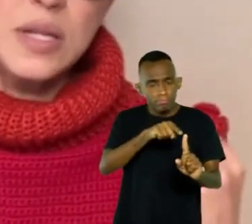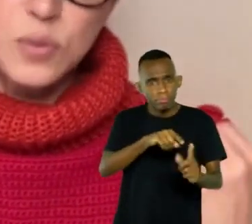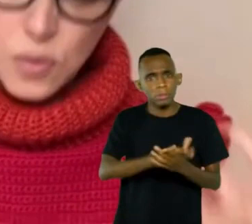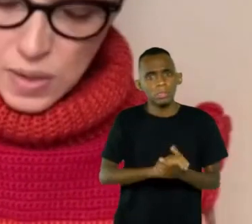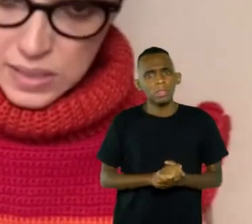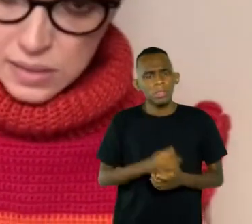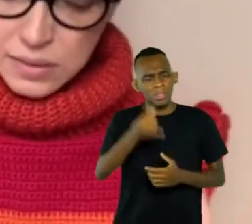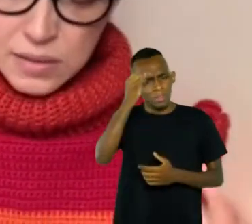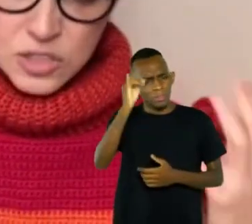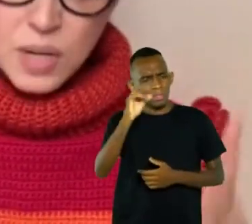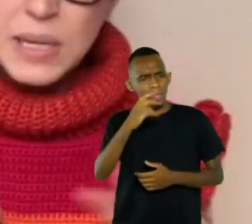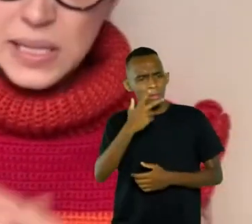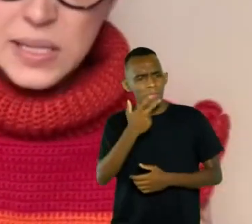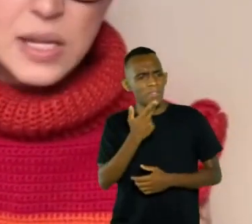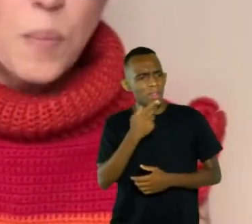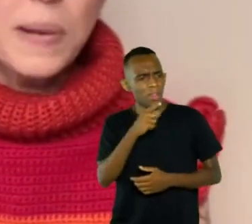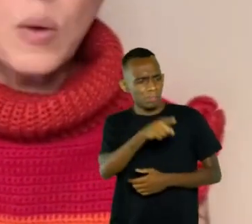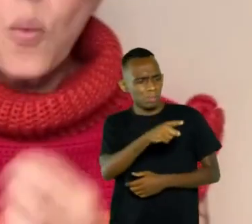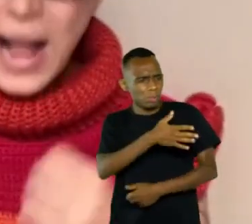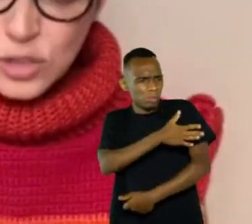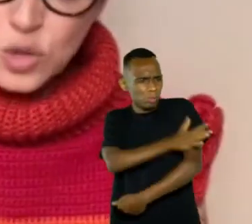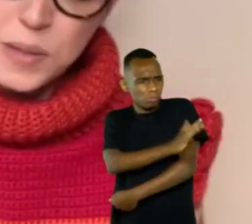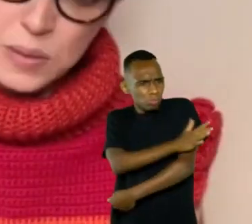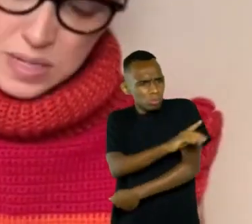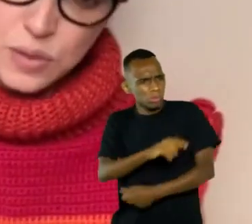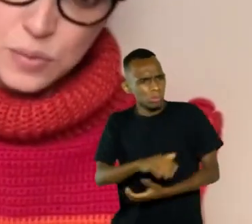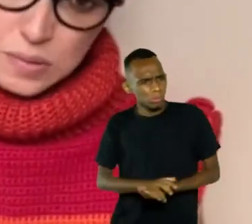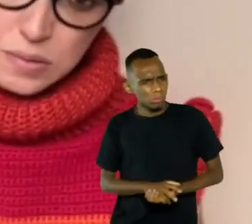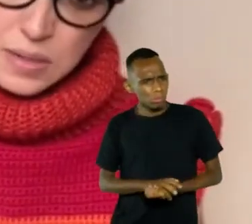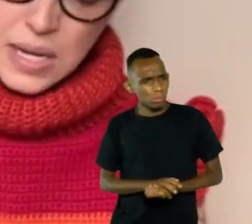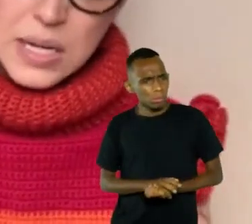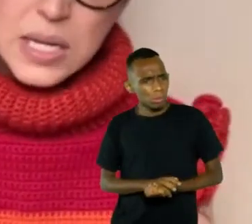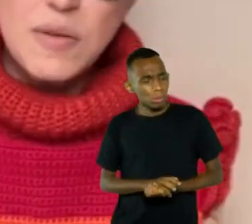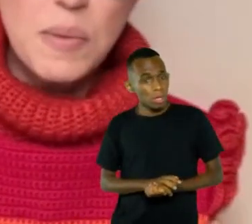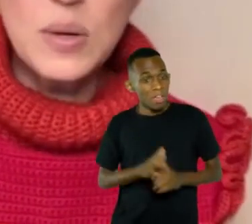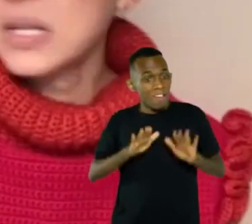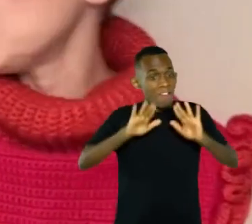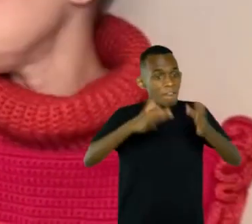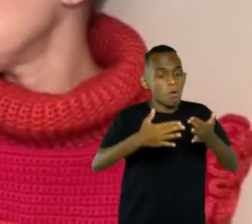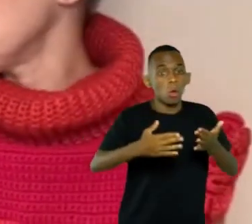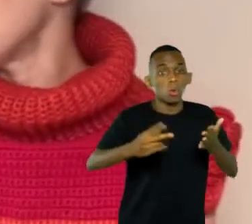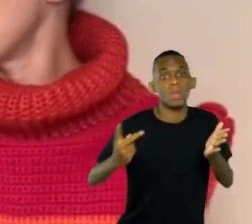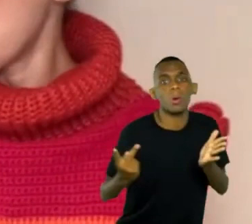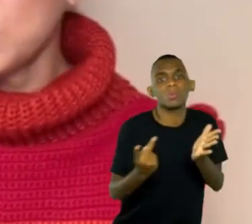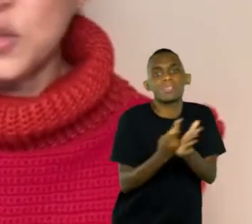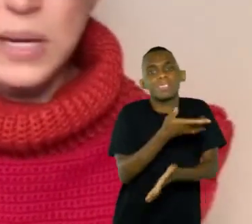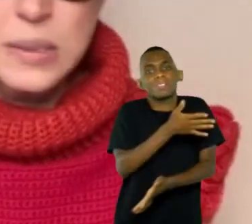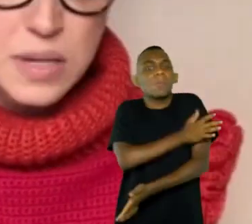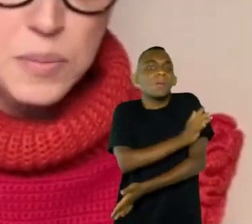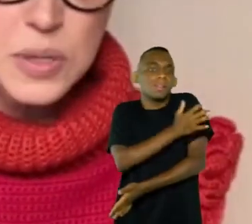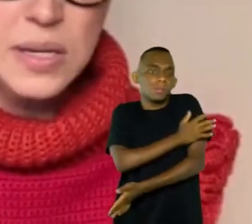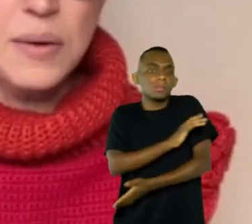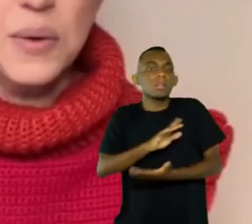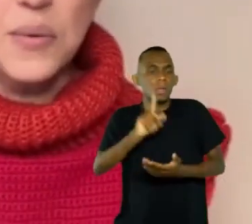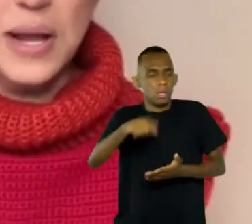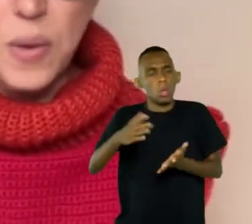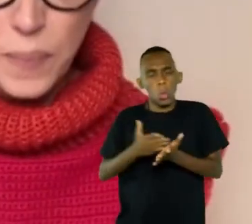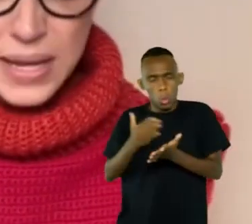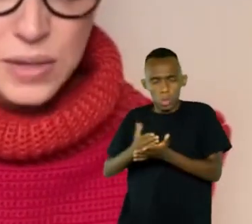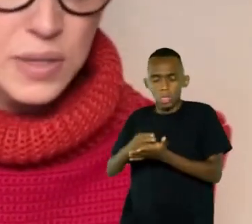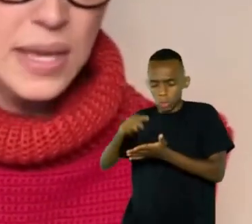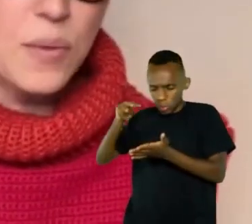de preconceituosa, chama atenção para um ato preconceituoso. Isso foi uma coisa que eu li no livro da Ruth Manos, que por sinal